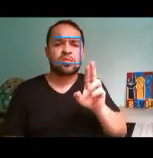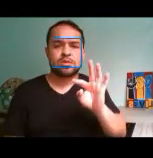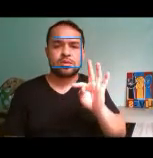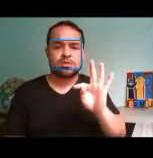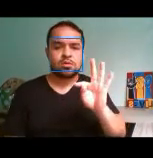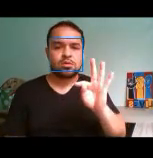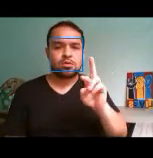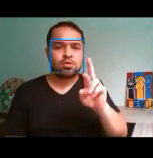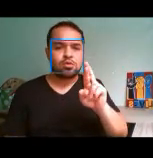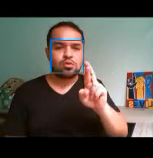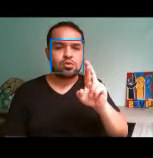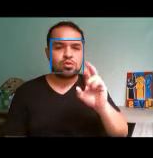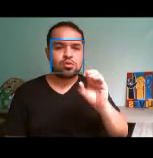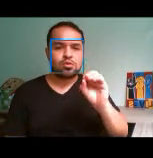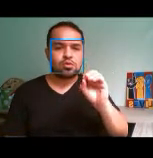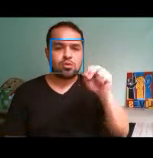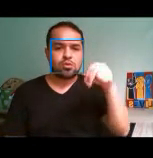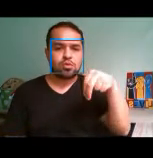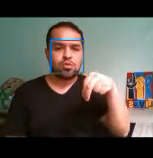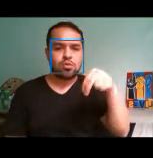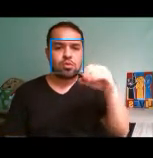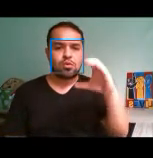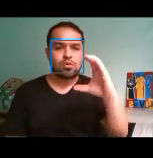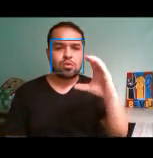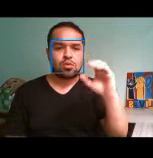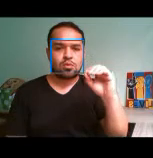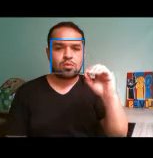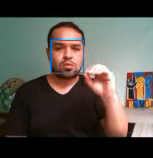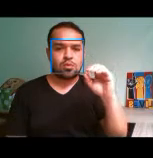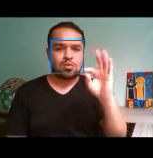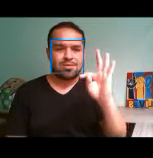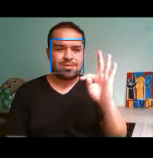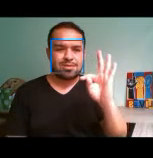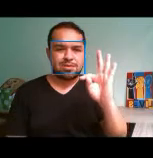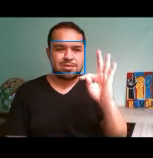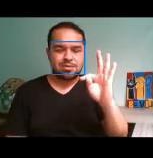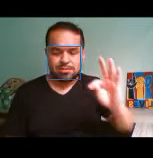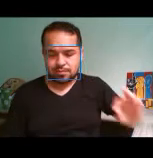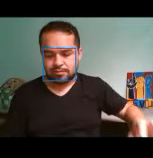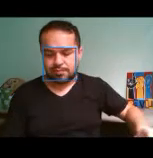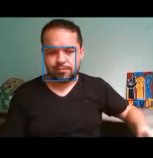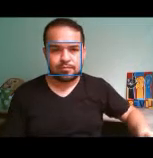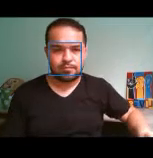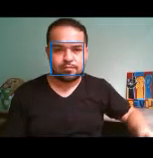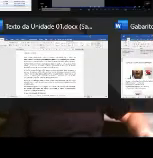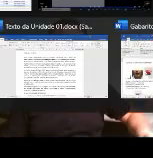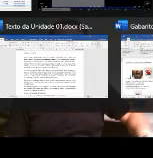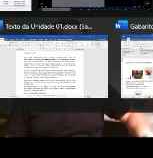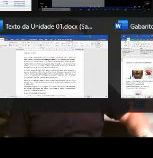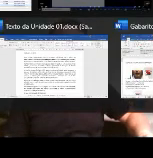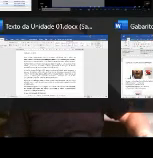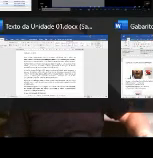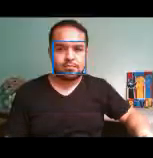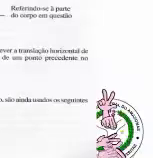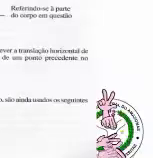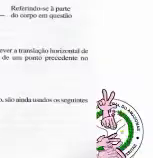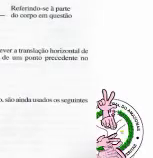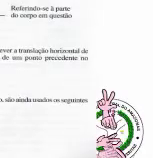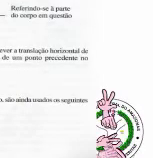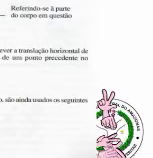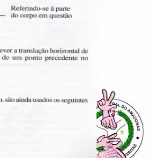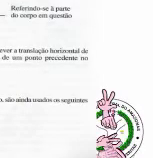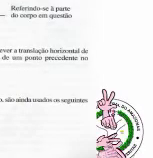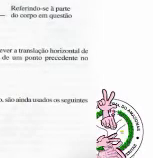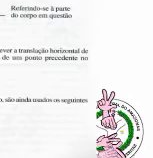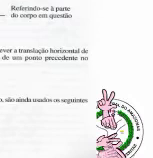tronco, ok? Então veja que lá na tabelinha tem o T de tronco. Para tronco eu vou